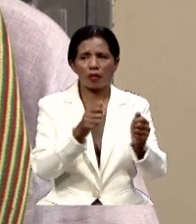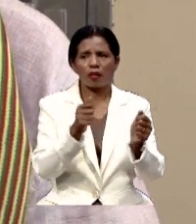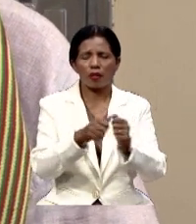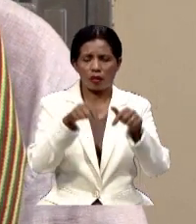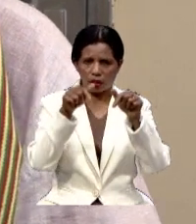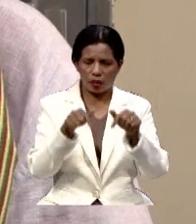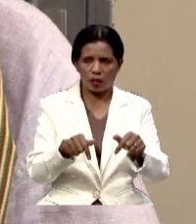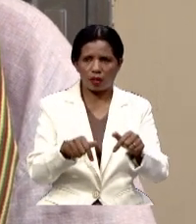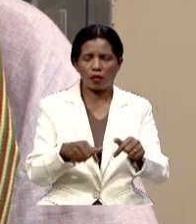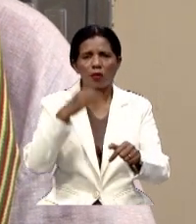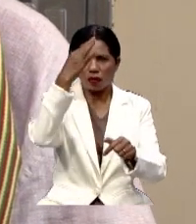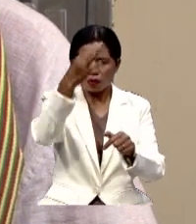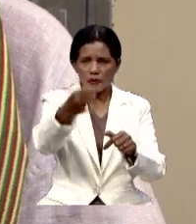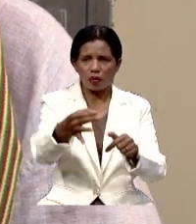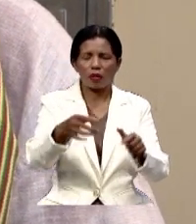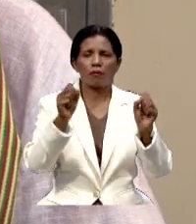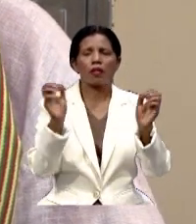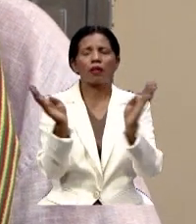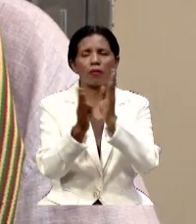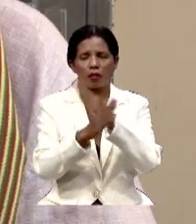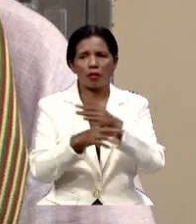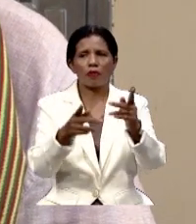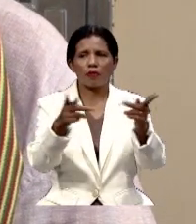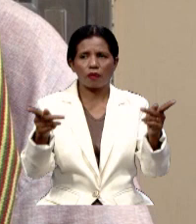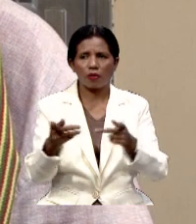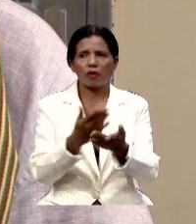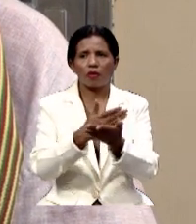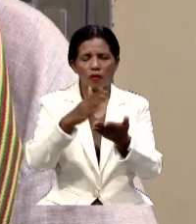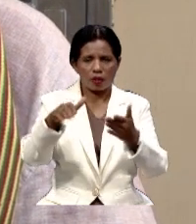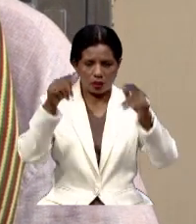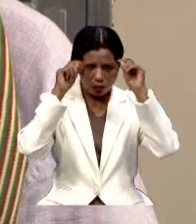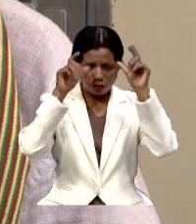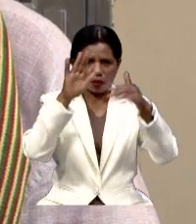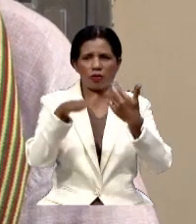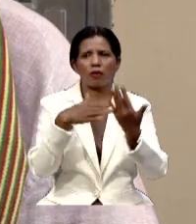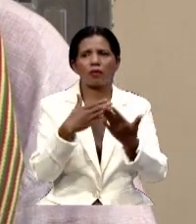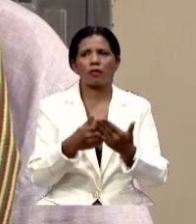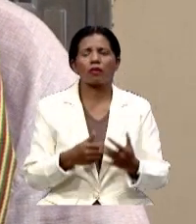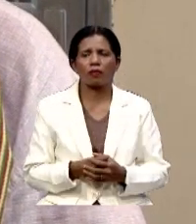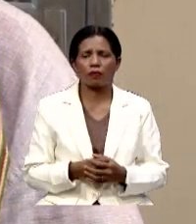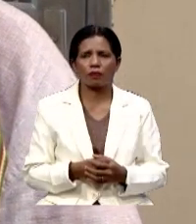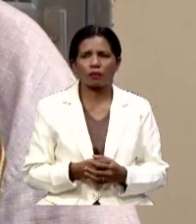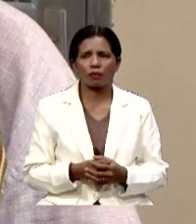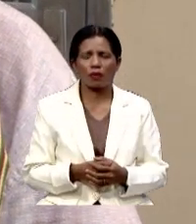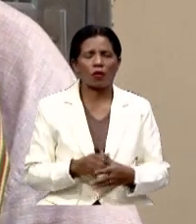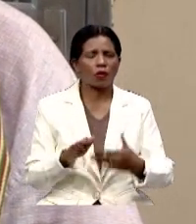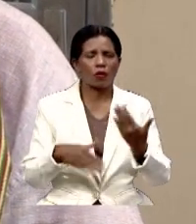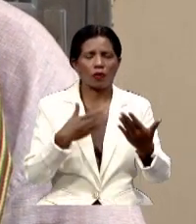kene, nune ba oin, belesai, centro distribui ba Timor Larantoma. Ne, irrigação koto